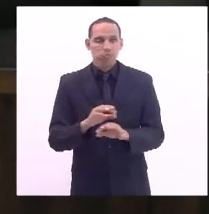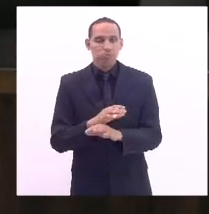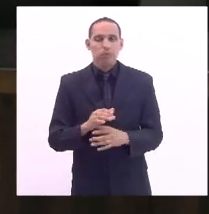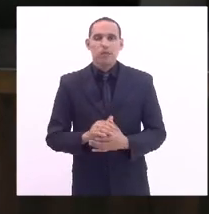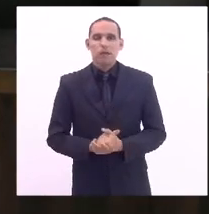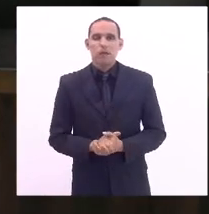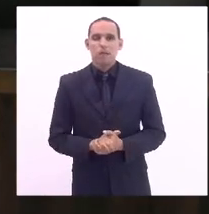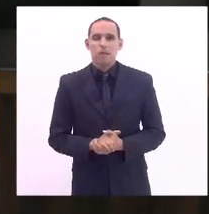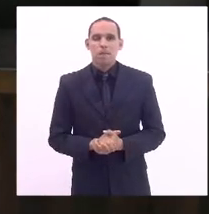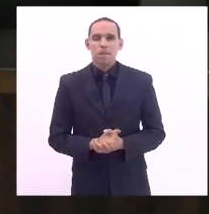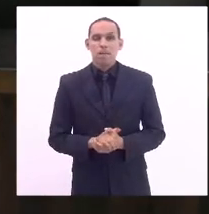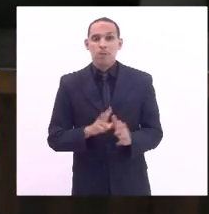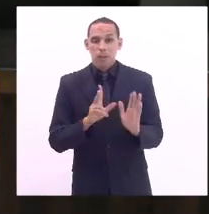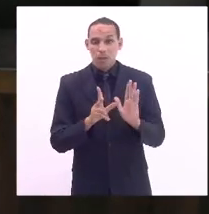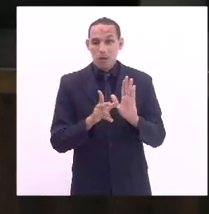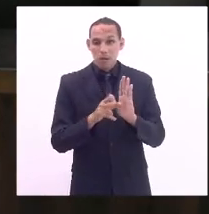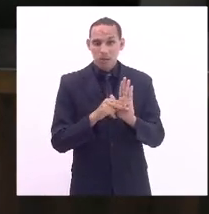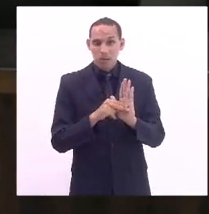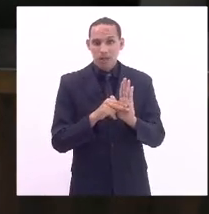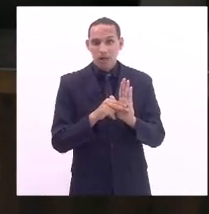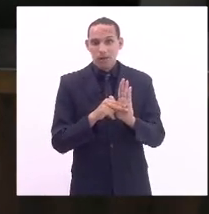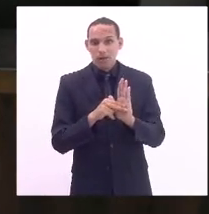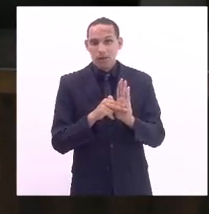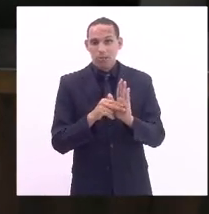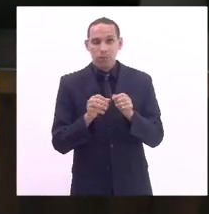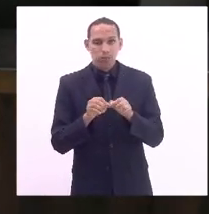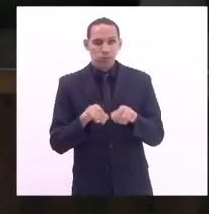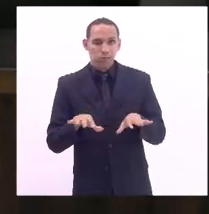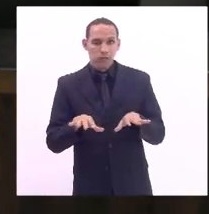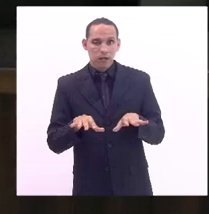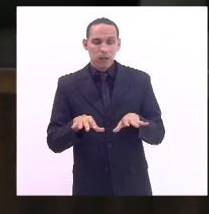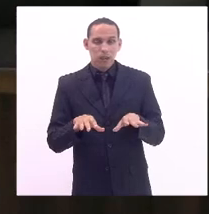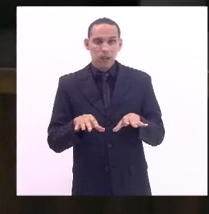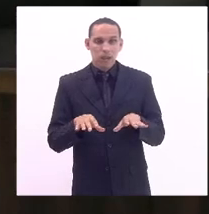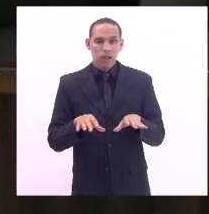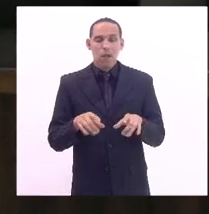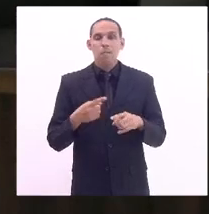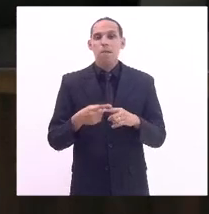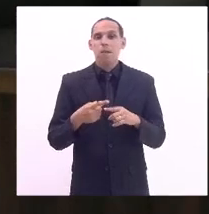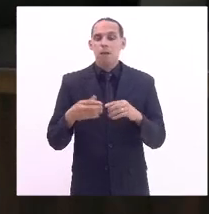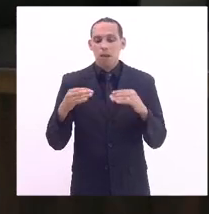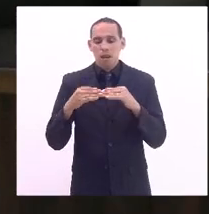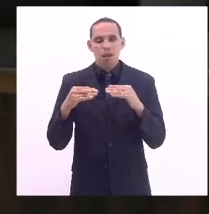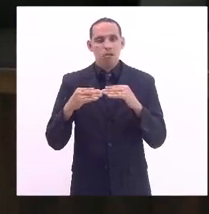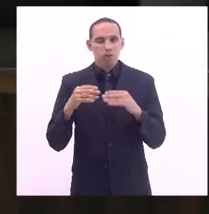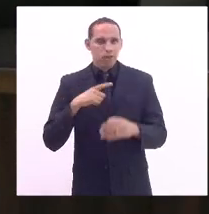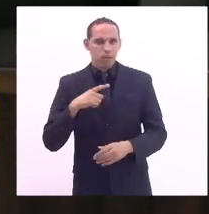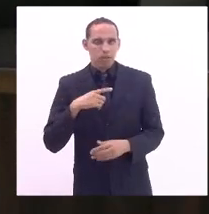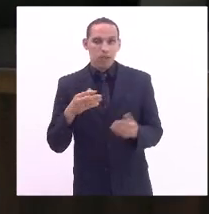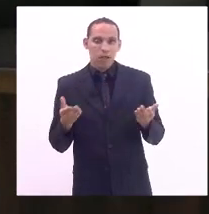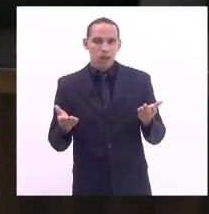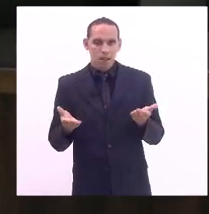discussão. As emendas estão prejudicadas pelo acordo que conduzimos agora.